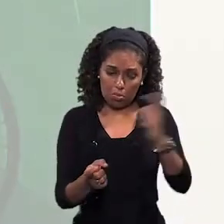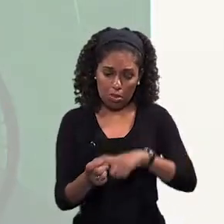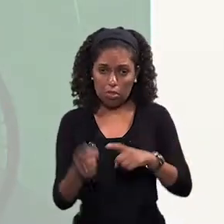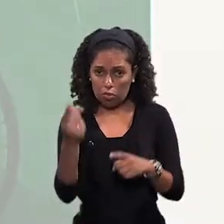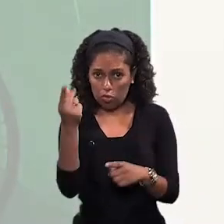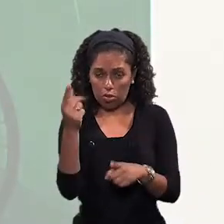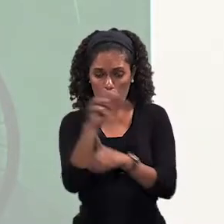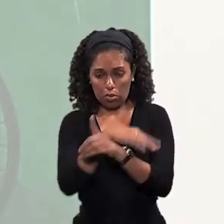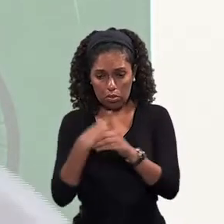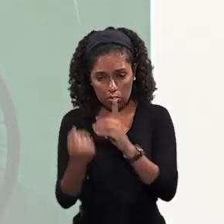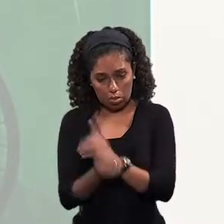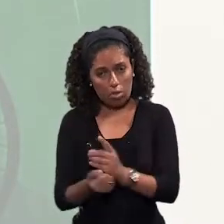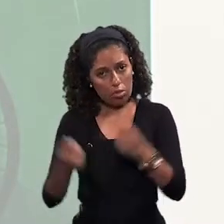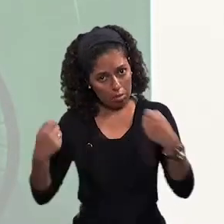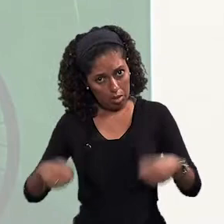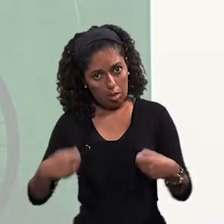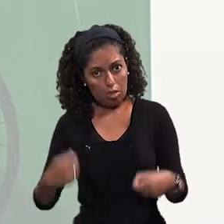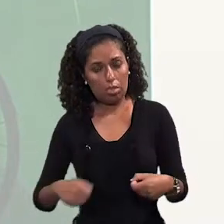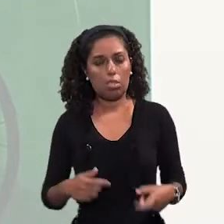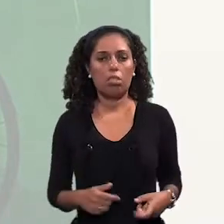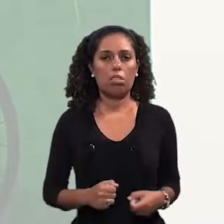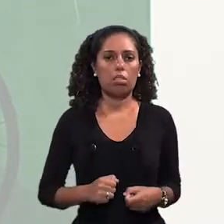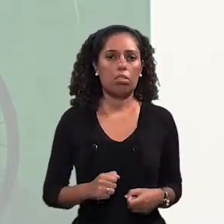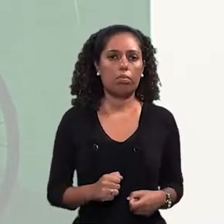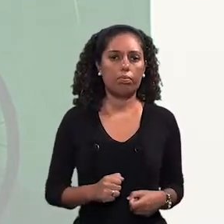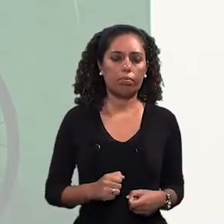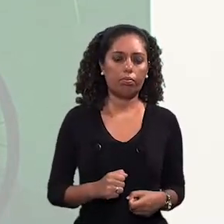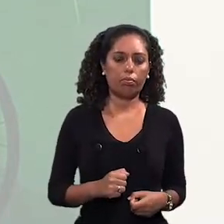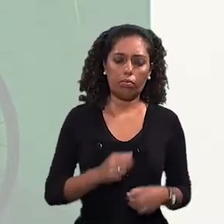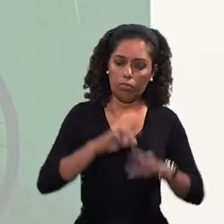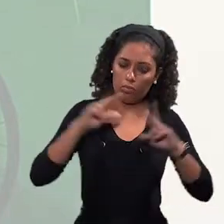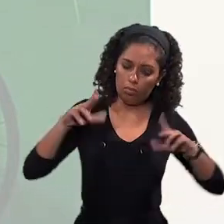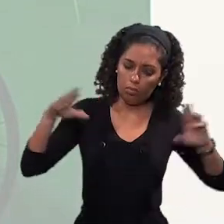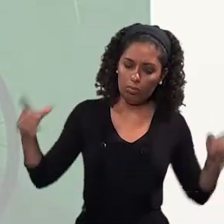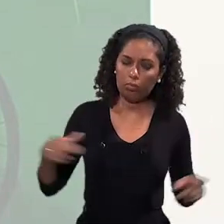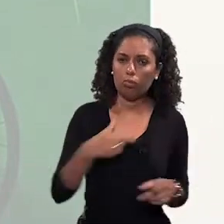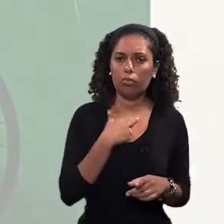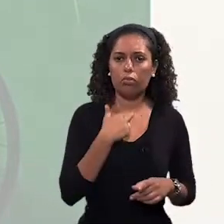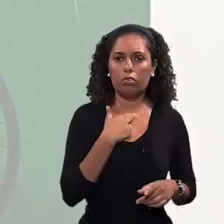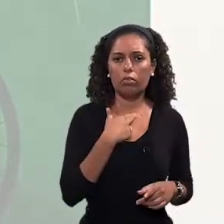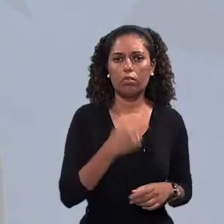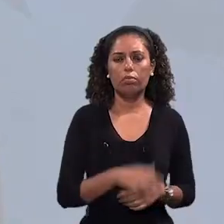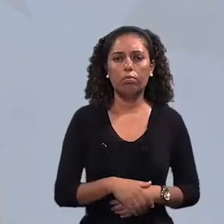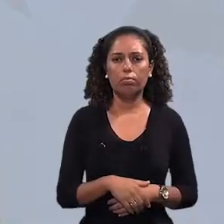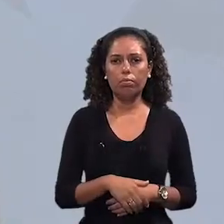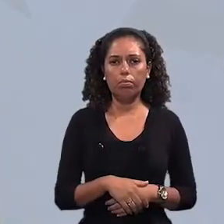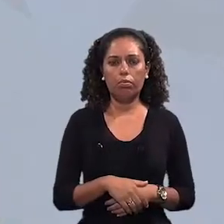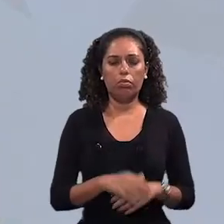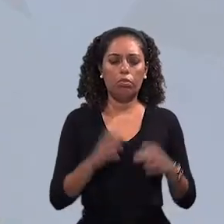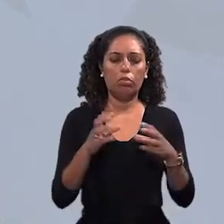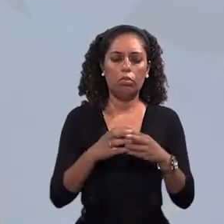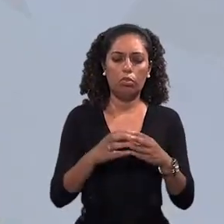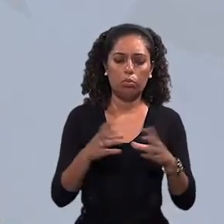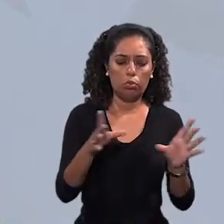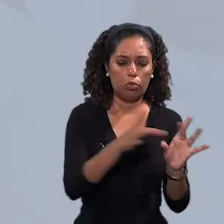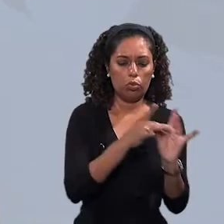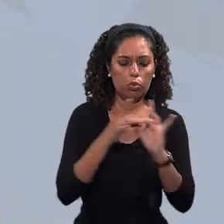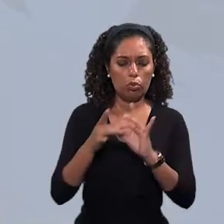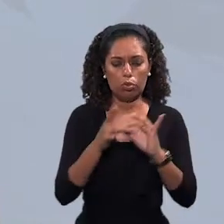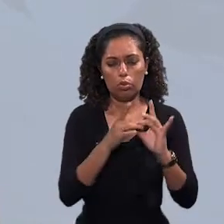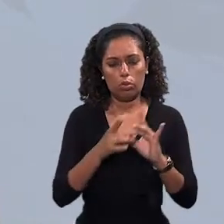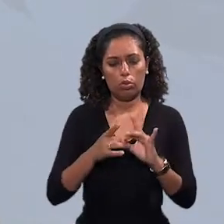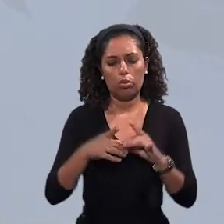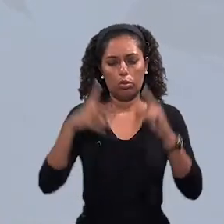sociedade, né, aquilo que ela faz jus em termos financeiros. Não pode ser diferente disso, né? Órgãos interligados,